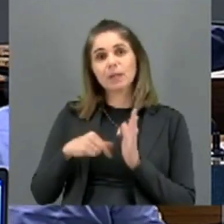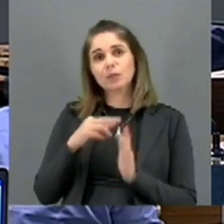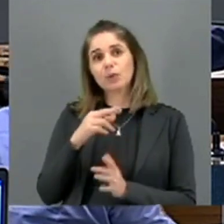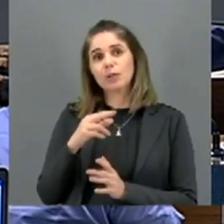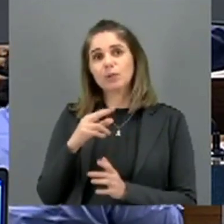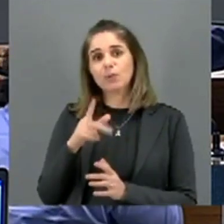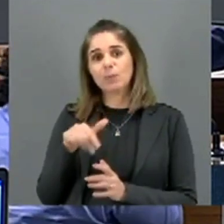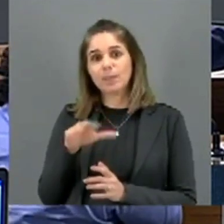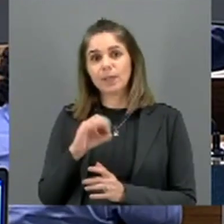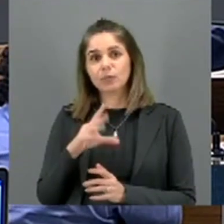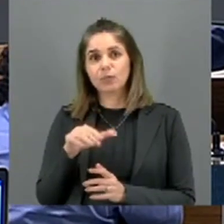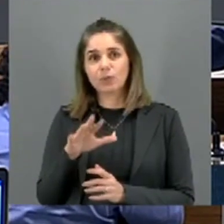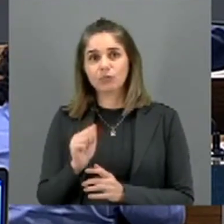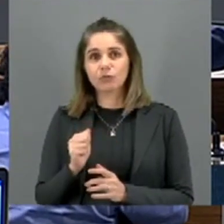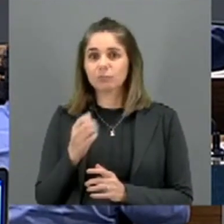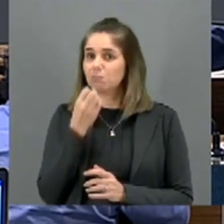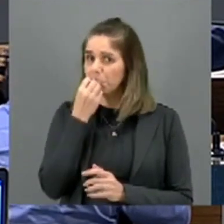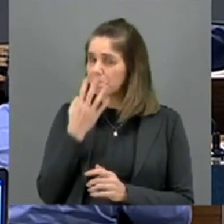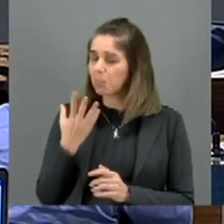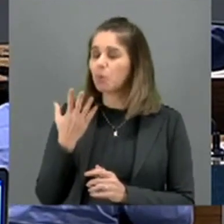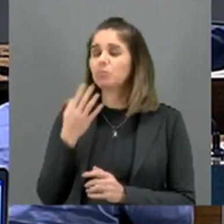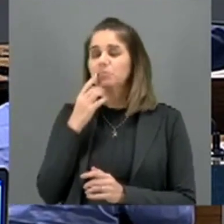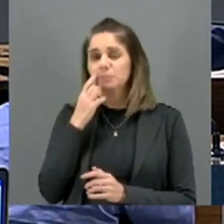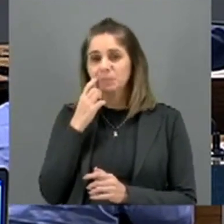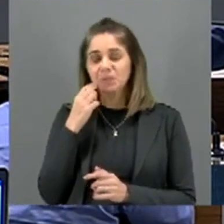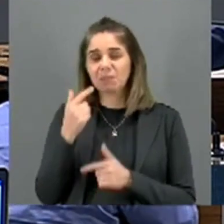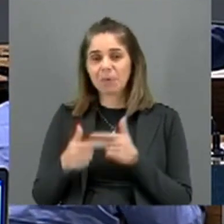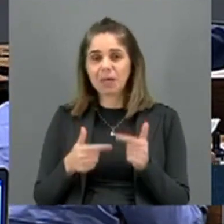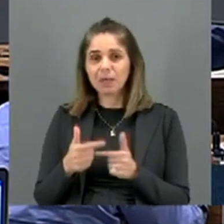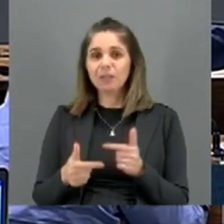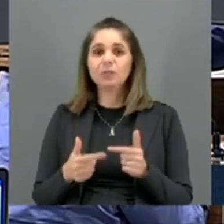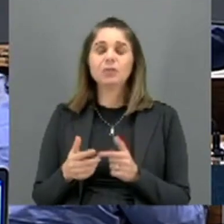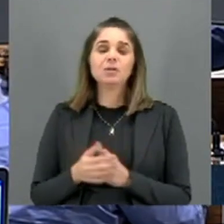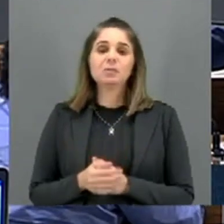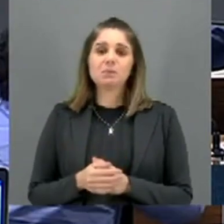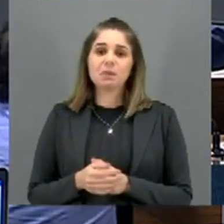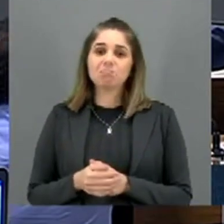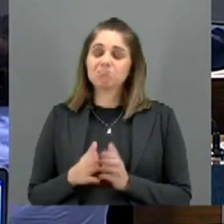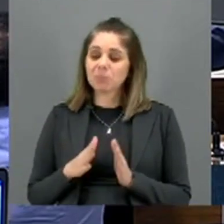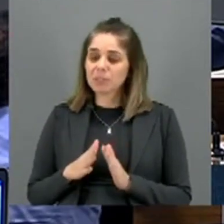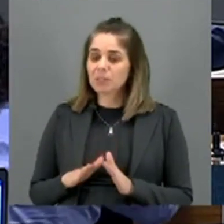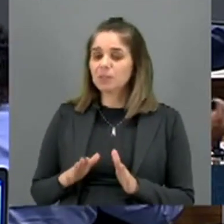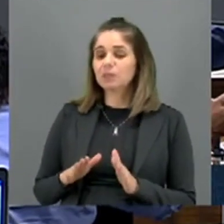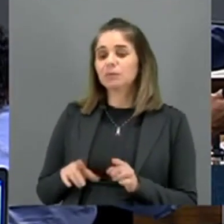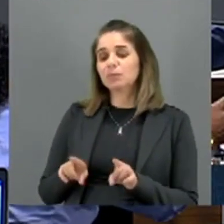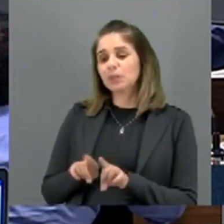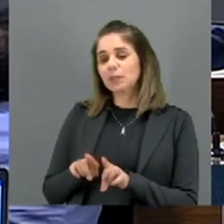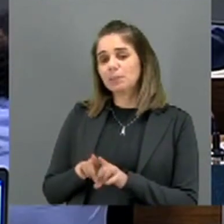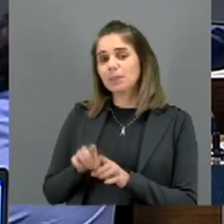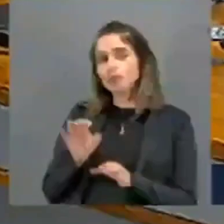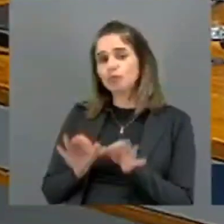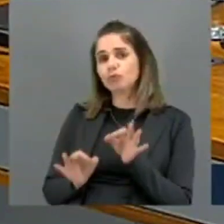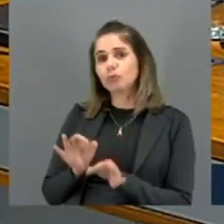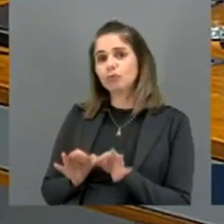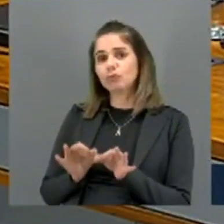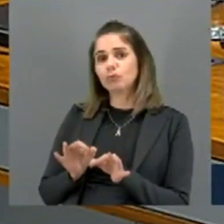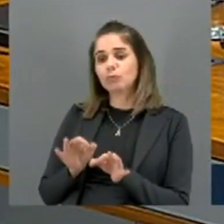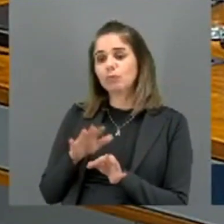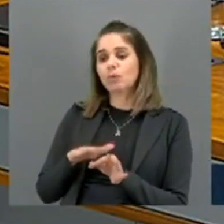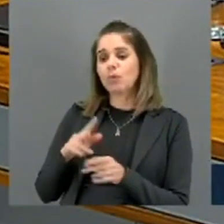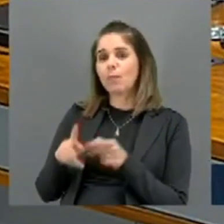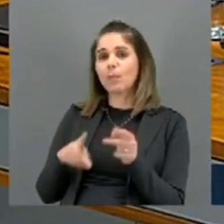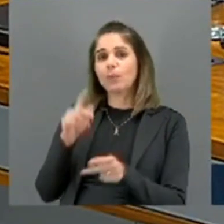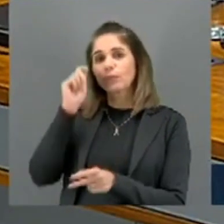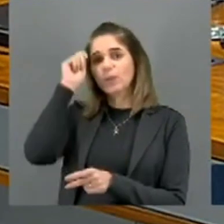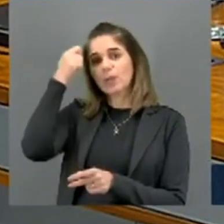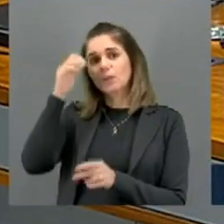são bons, são bons, estão realmente repondo e sendo justos com os negros. Mas há um vício de origem que, ao